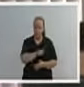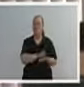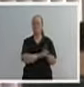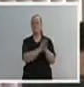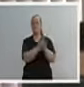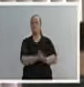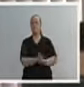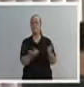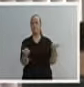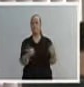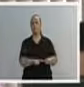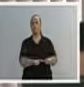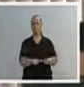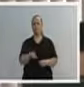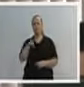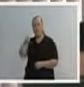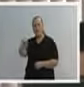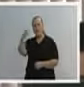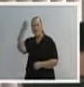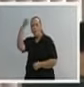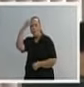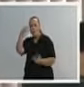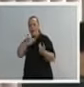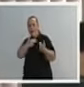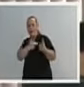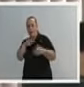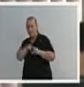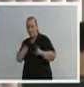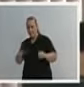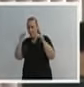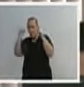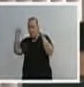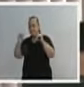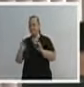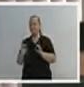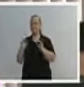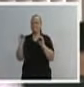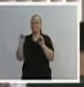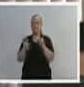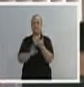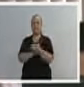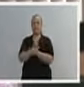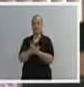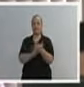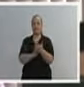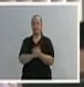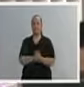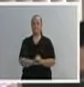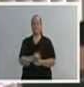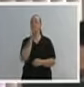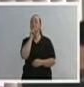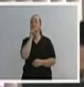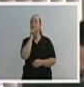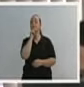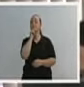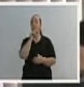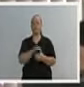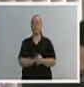vai responsabilizar o cara. Aqui nós temos um exemplo. Por exemplo, em Blumenau, vereador, a questão tapete